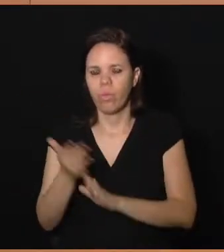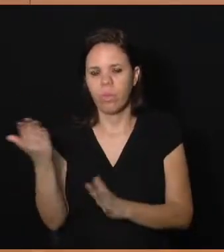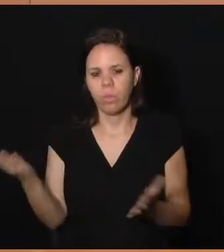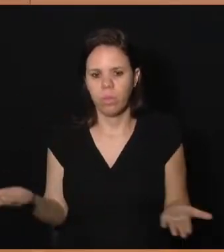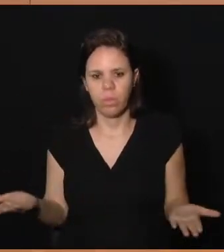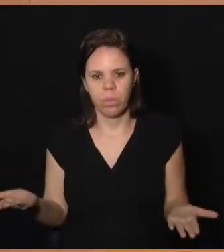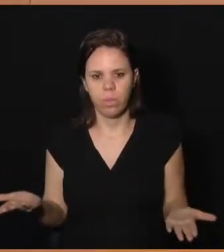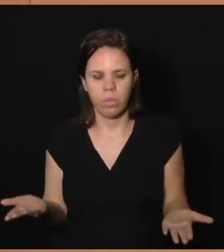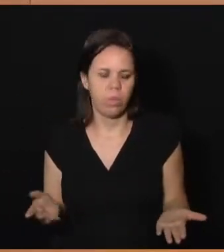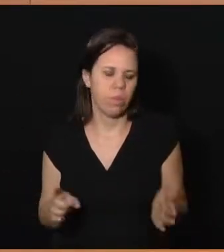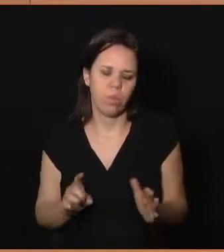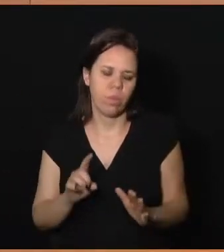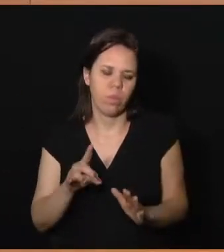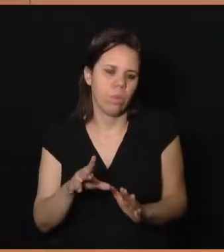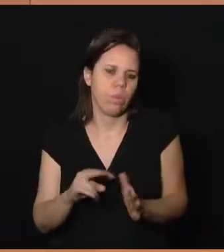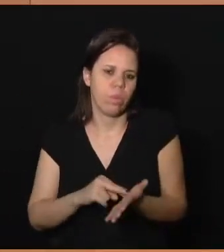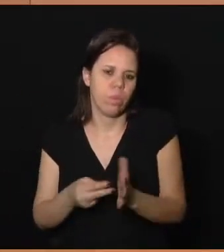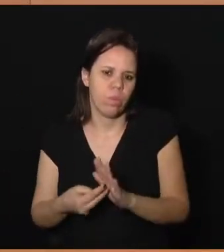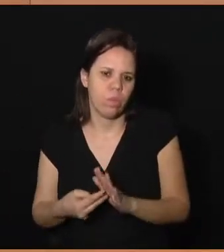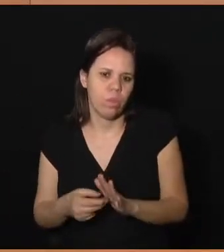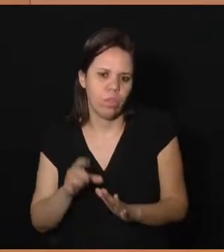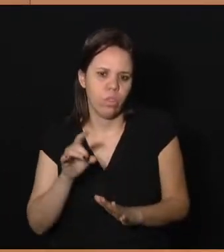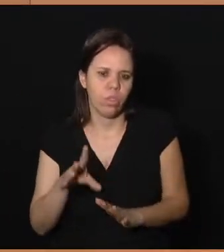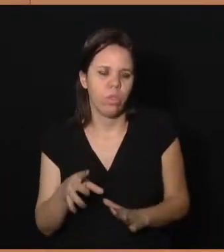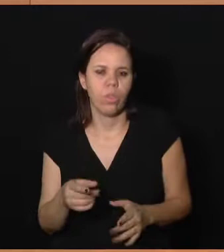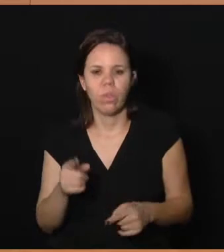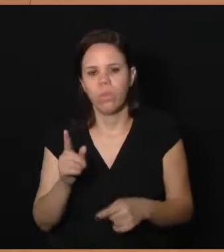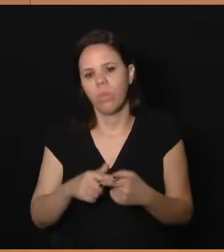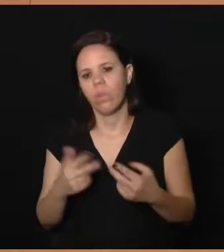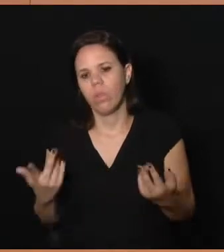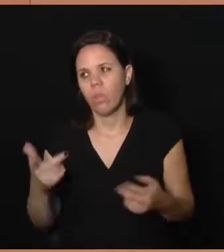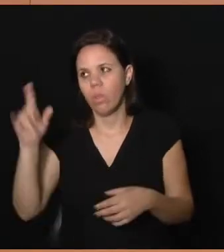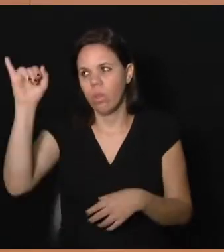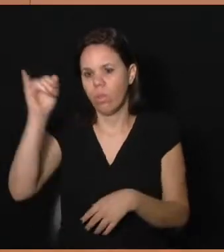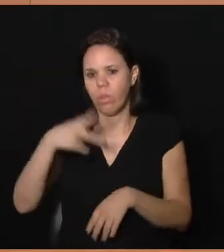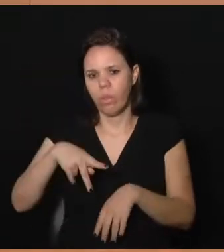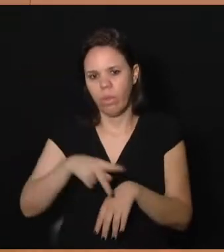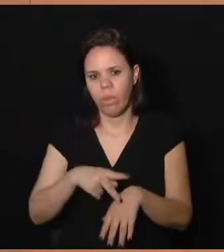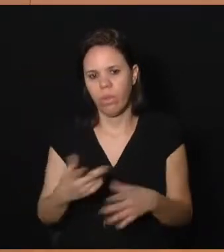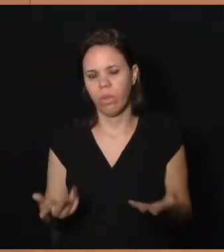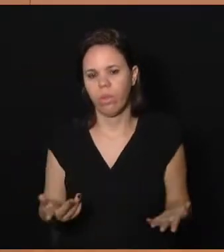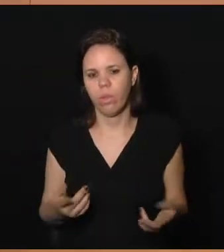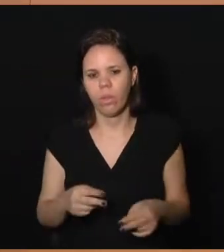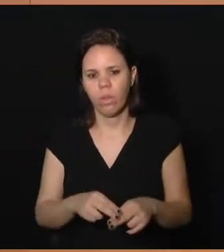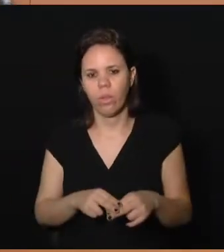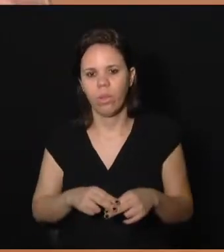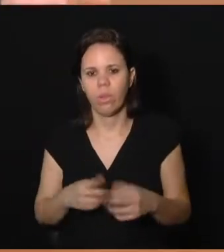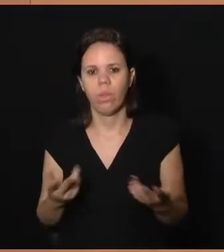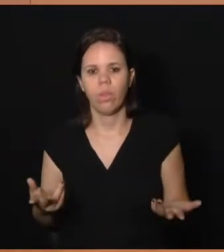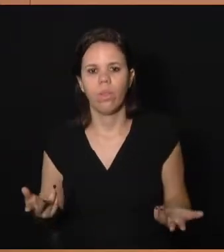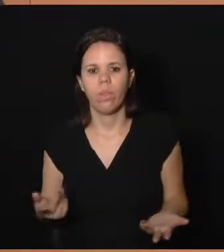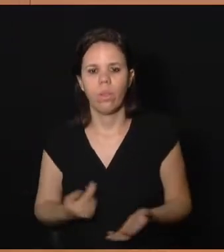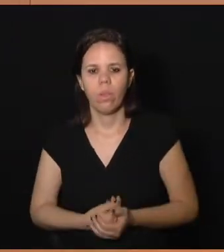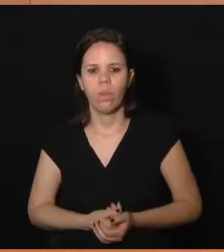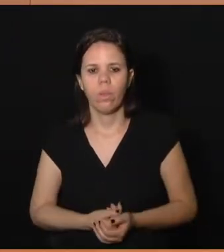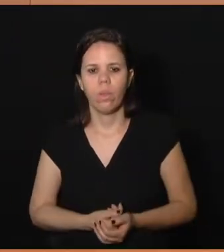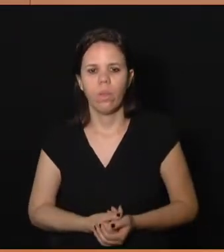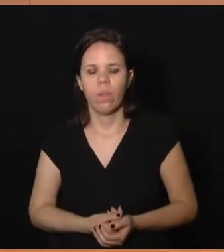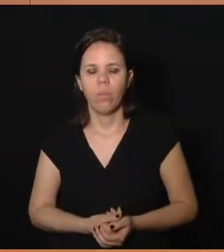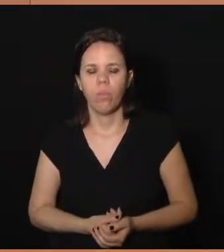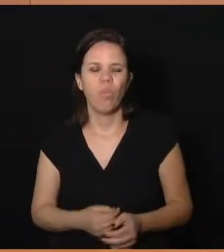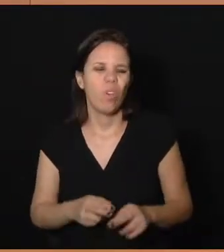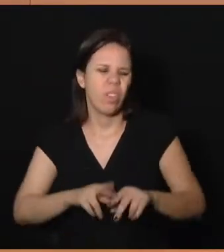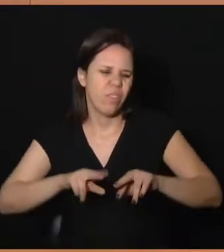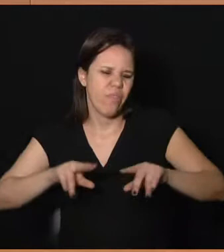Ele não se reflete na carga internacional. De novo, por questões diversas, questões globais,